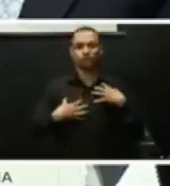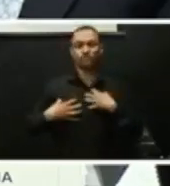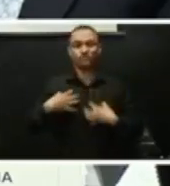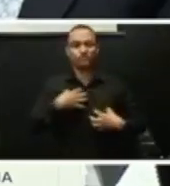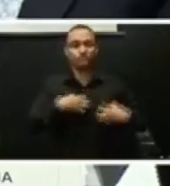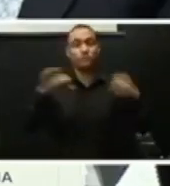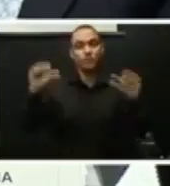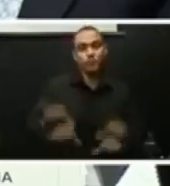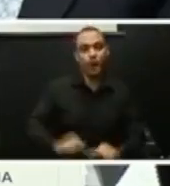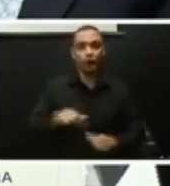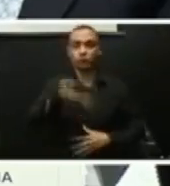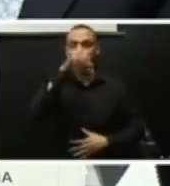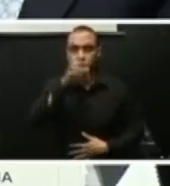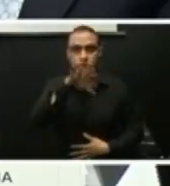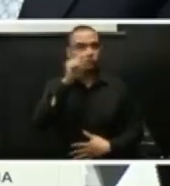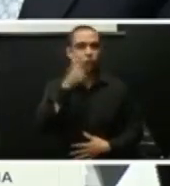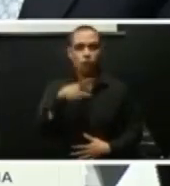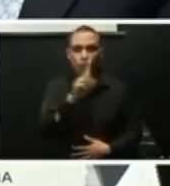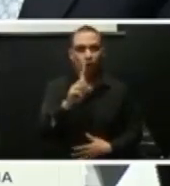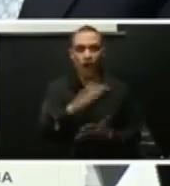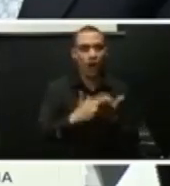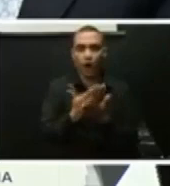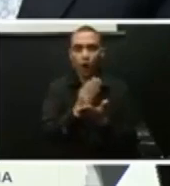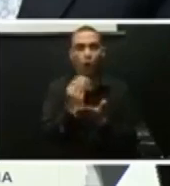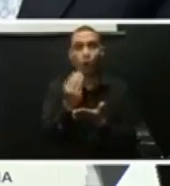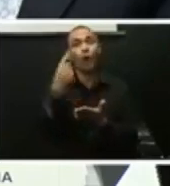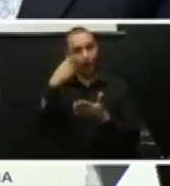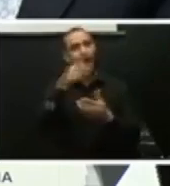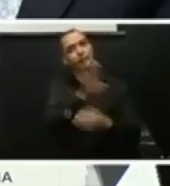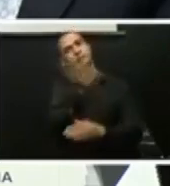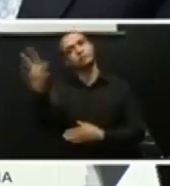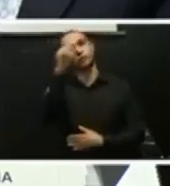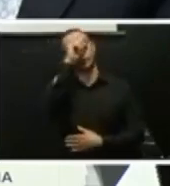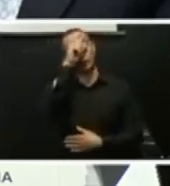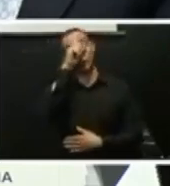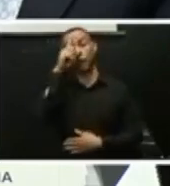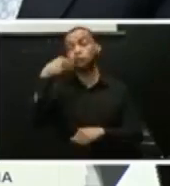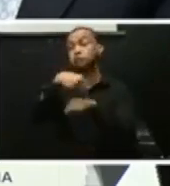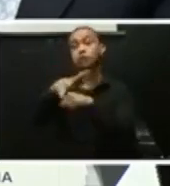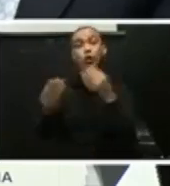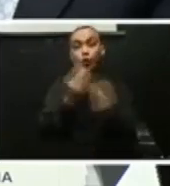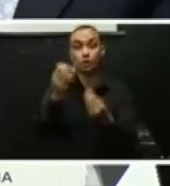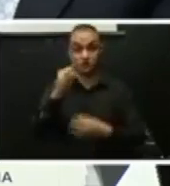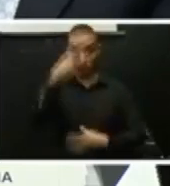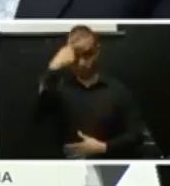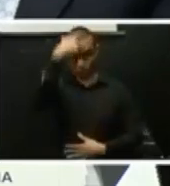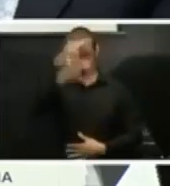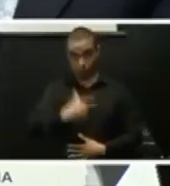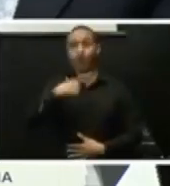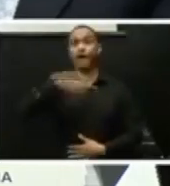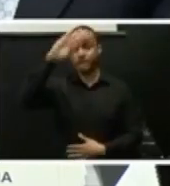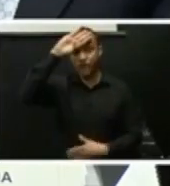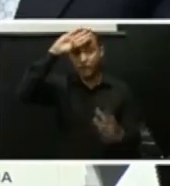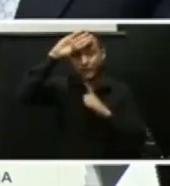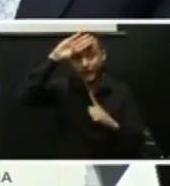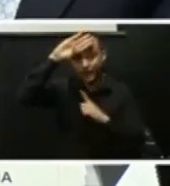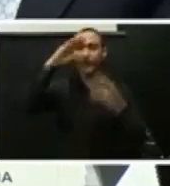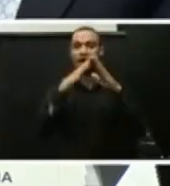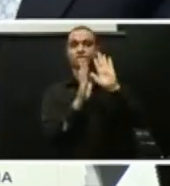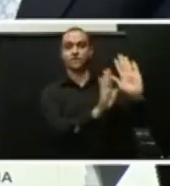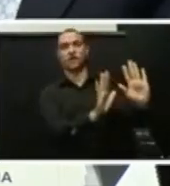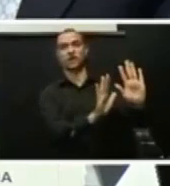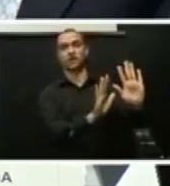desconforto respiratório quais são e orientações o indivíduo tem febre fica em casa